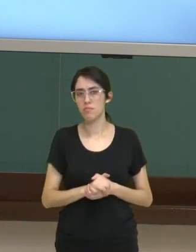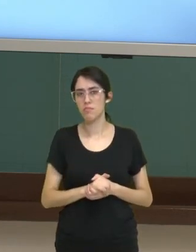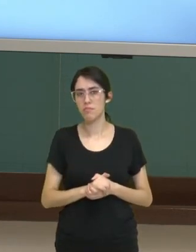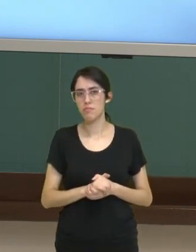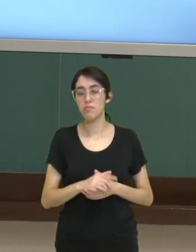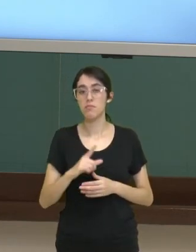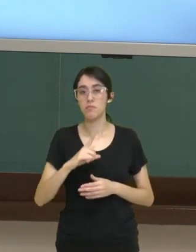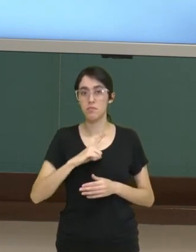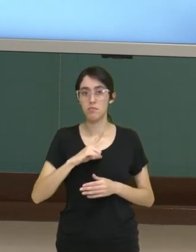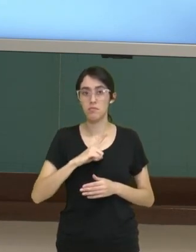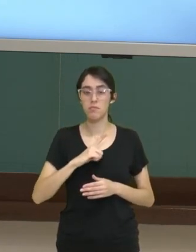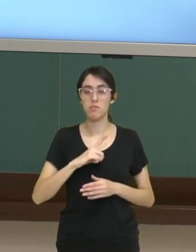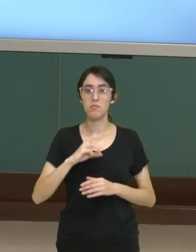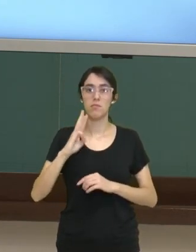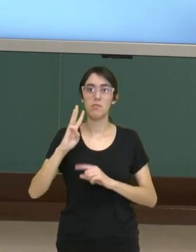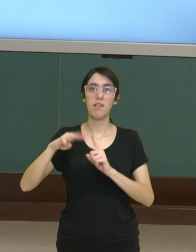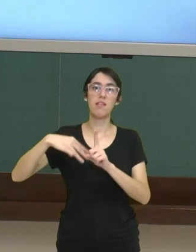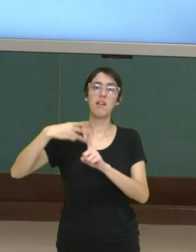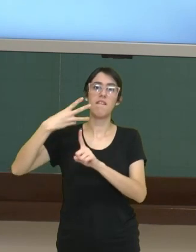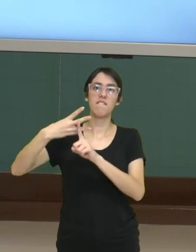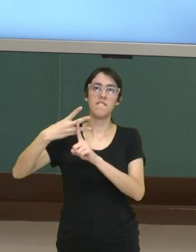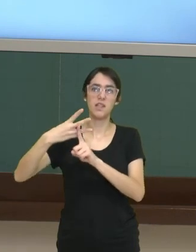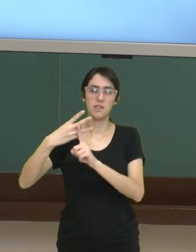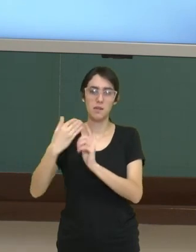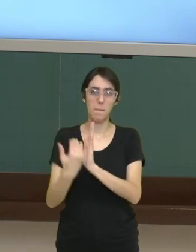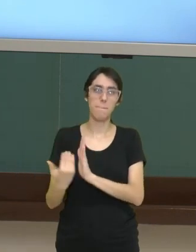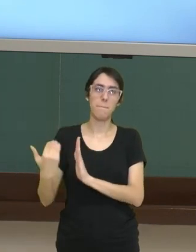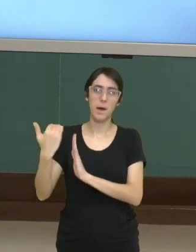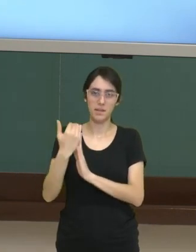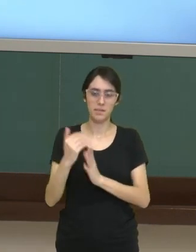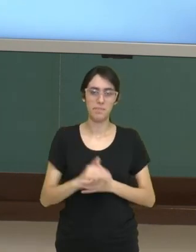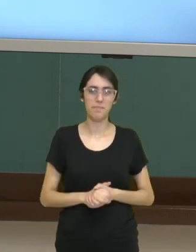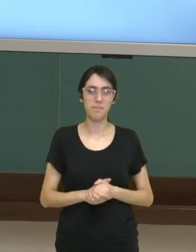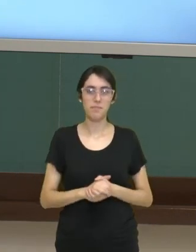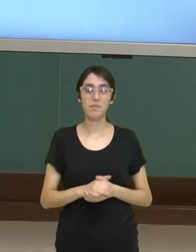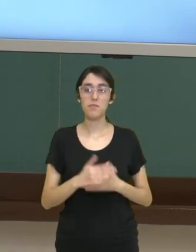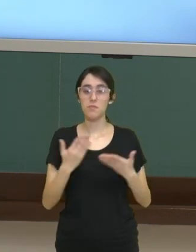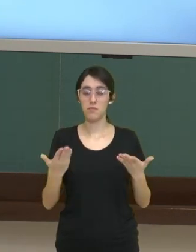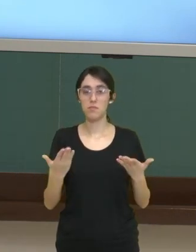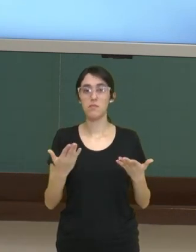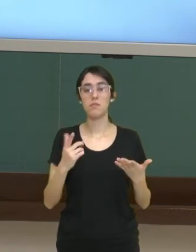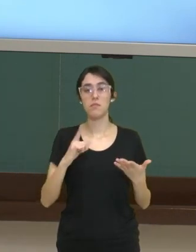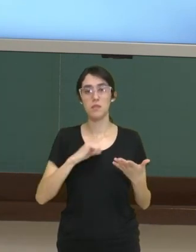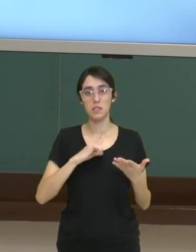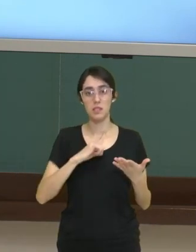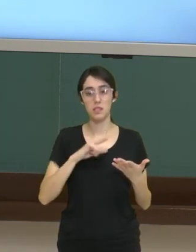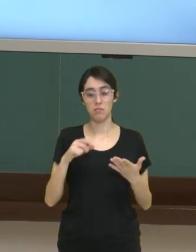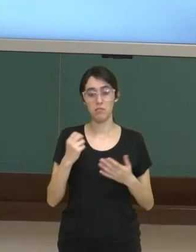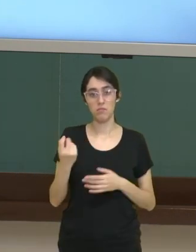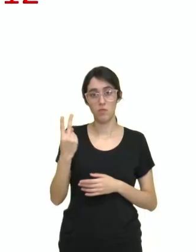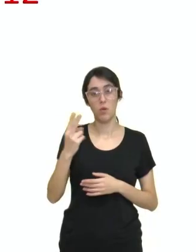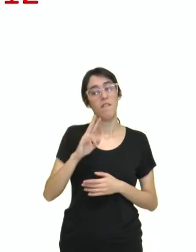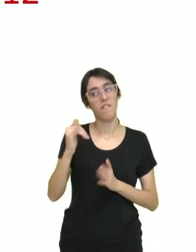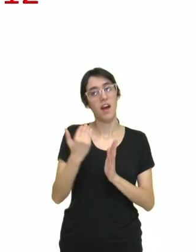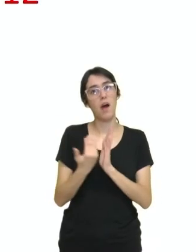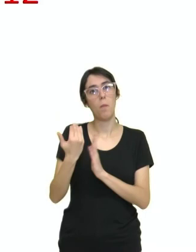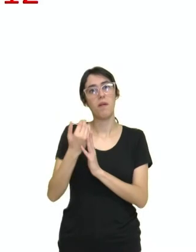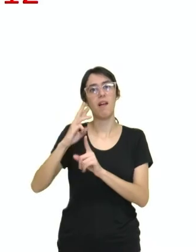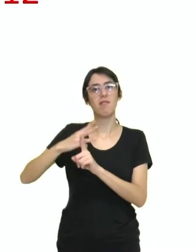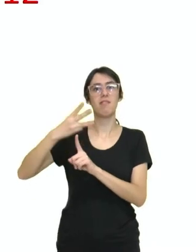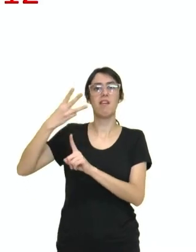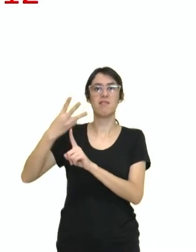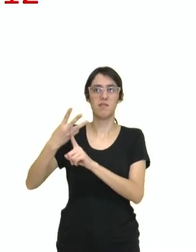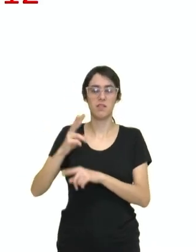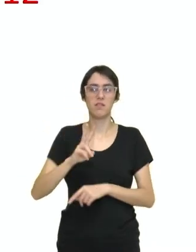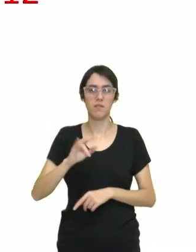Aumentou 3 vezes mais, né? De 6 para 18, 3. Então, as coordenadas também vão aumentar 3 vezes. Então, a